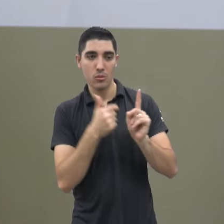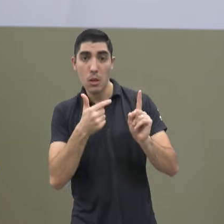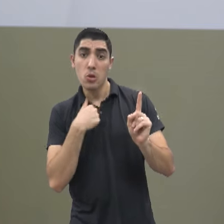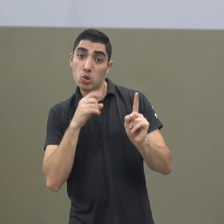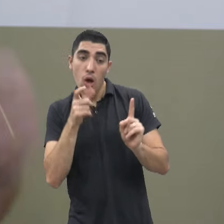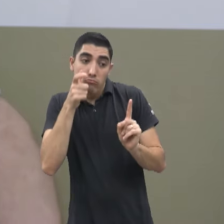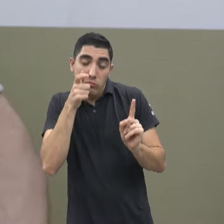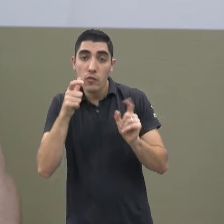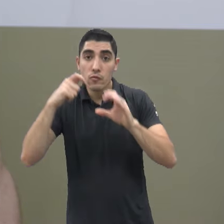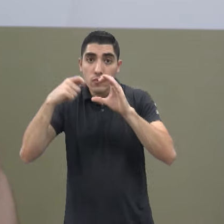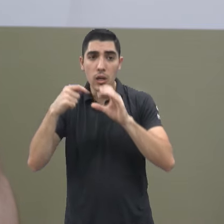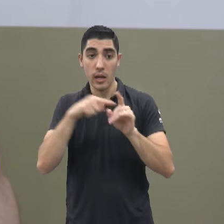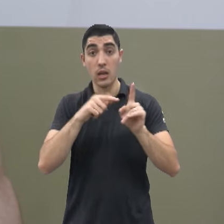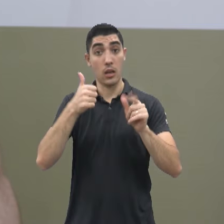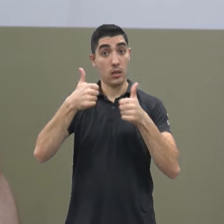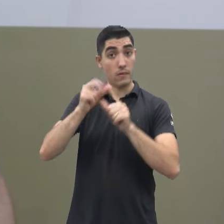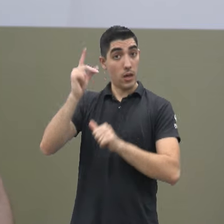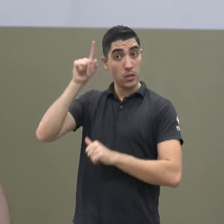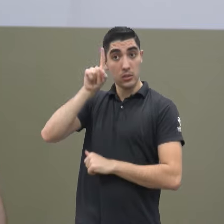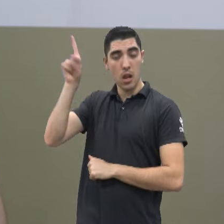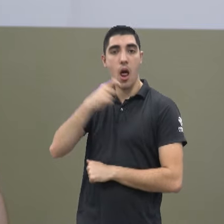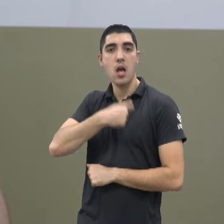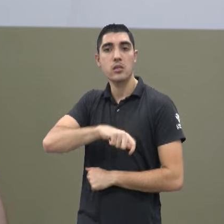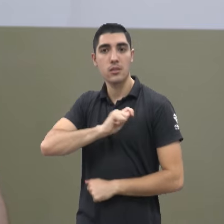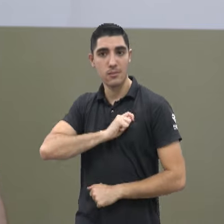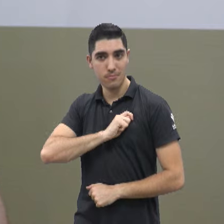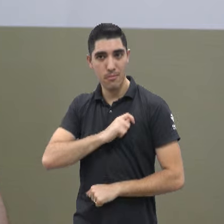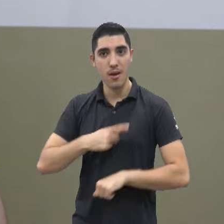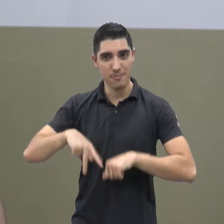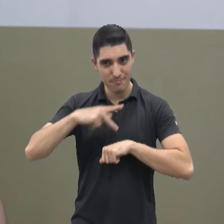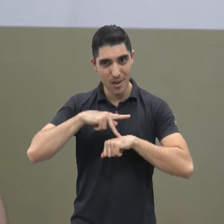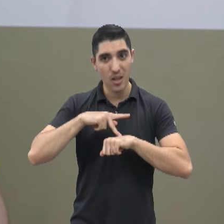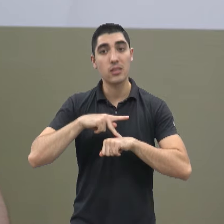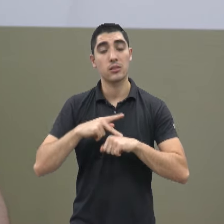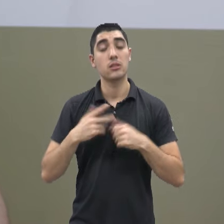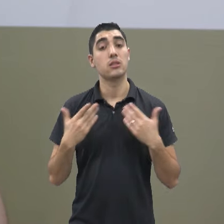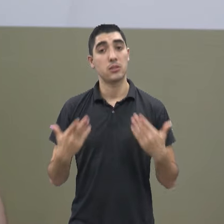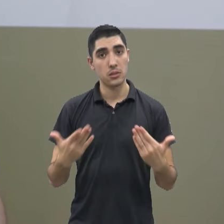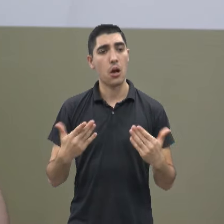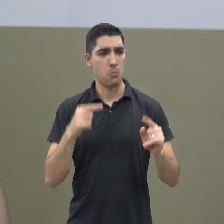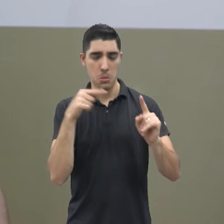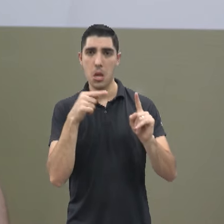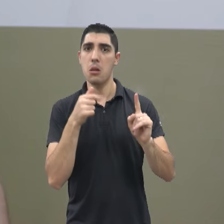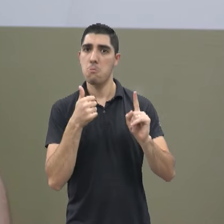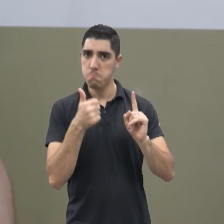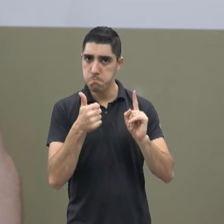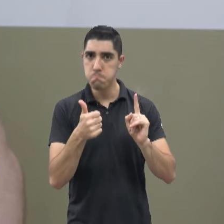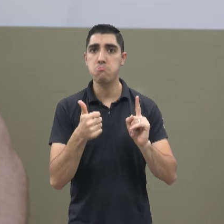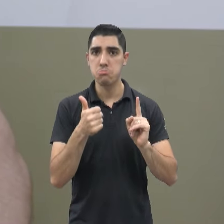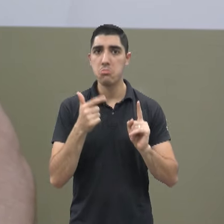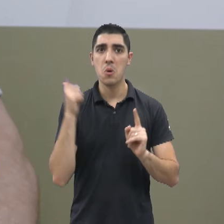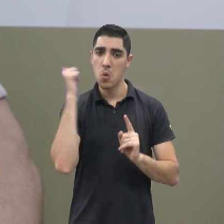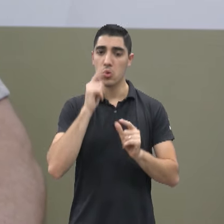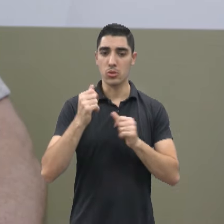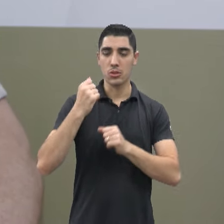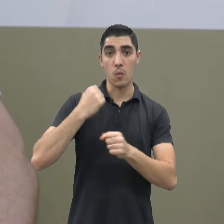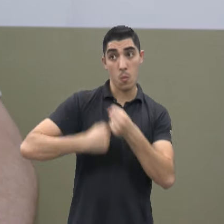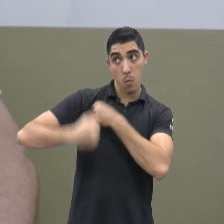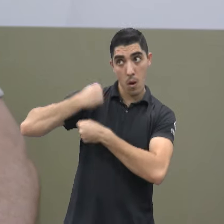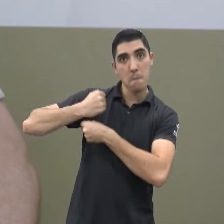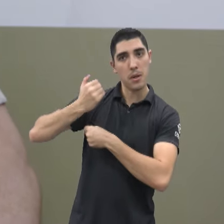Ele jogava na Espanha naquele momento. E teve grandes números aqui, né? Foi um jogador realmente marcante aqui na temporada, mas nunca tive o